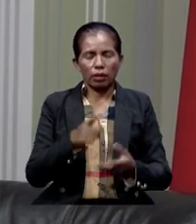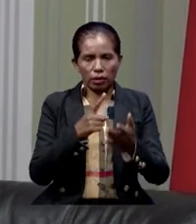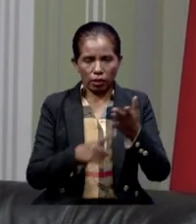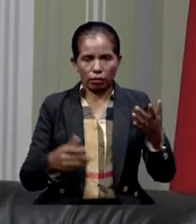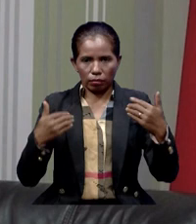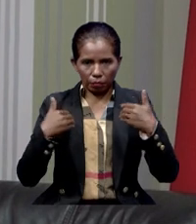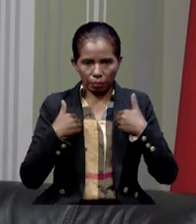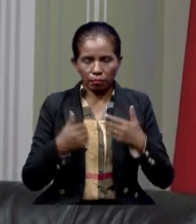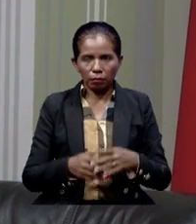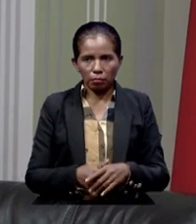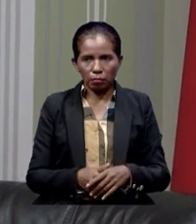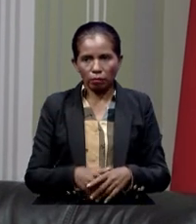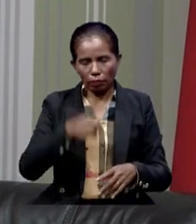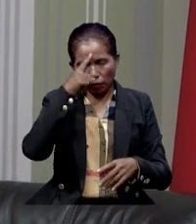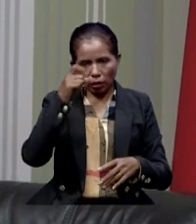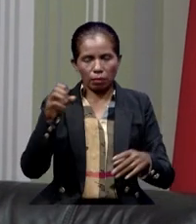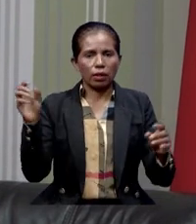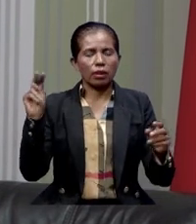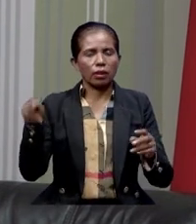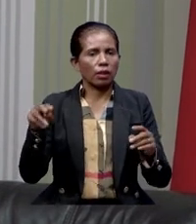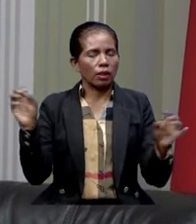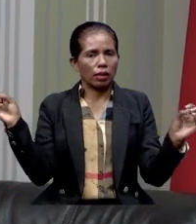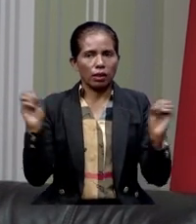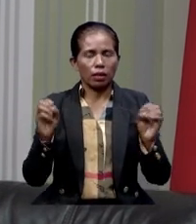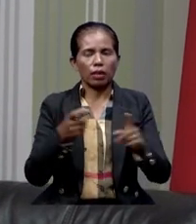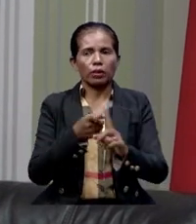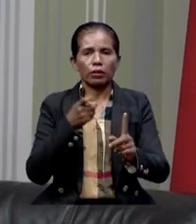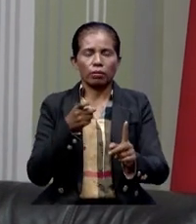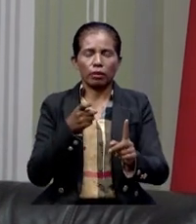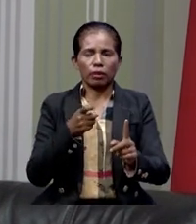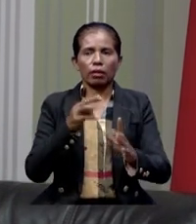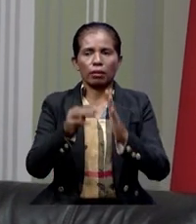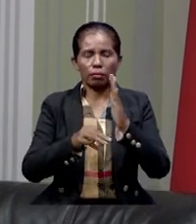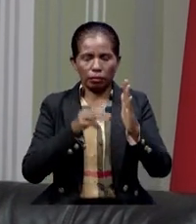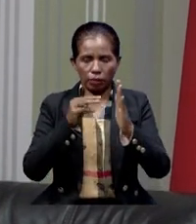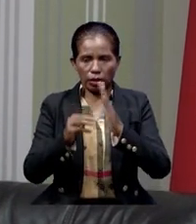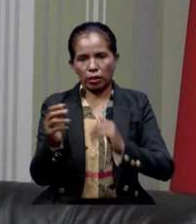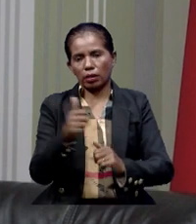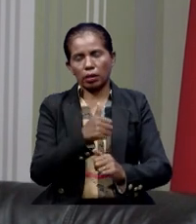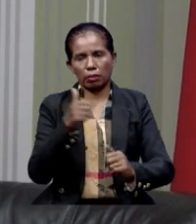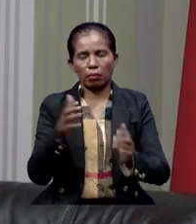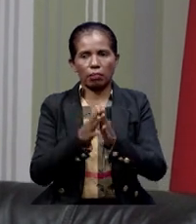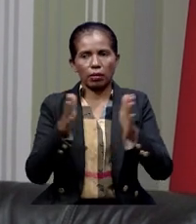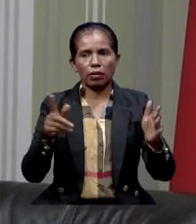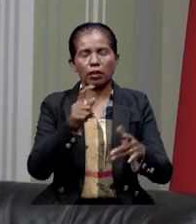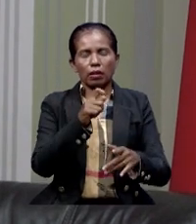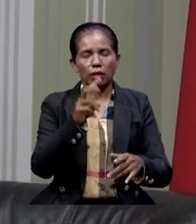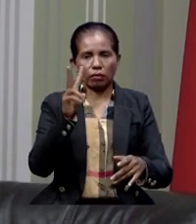acontece. Também nós, mais de mídia convencional, nessa